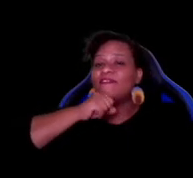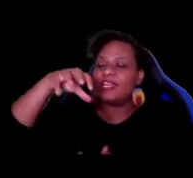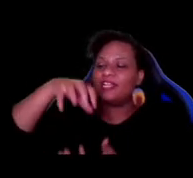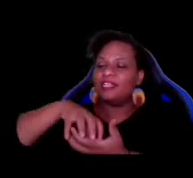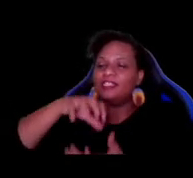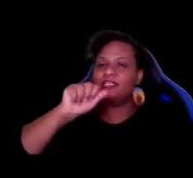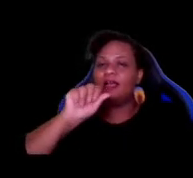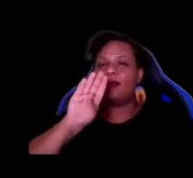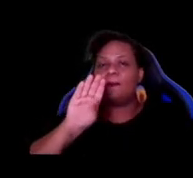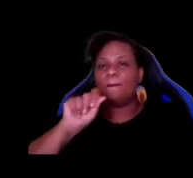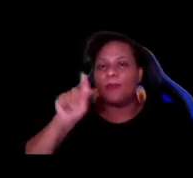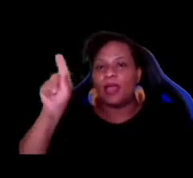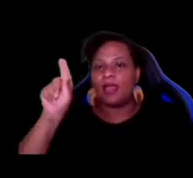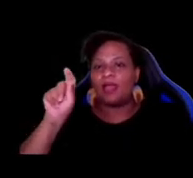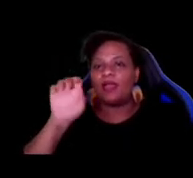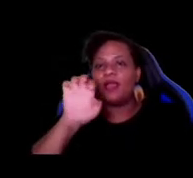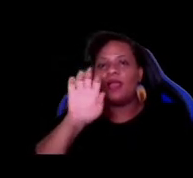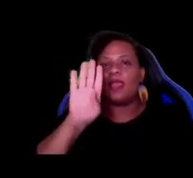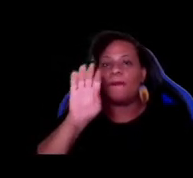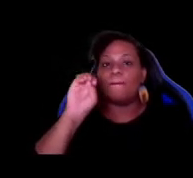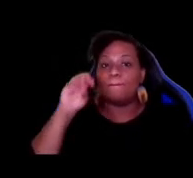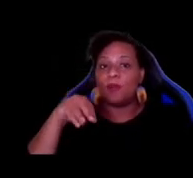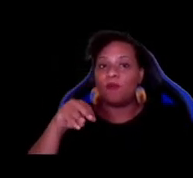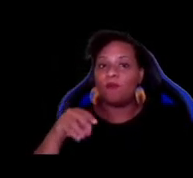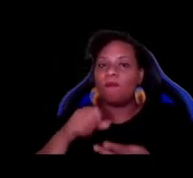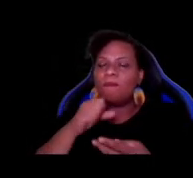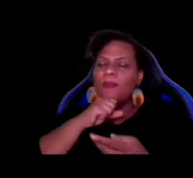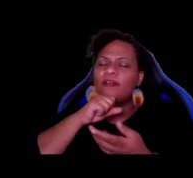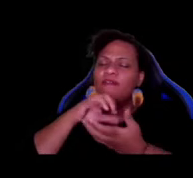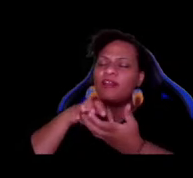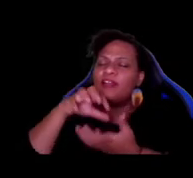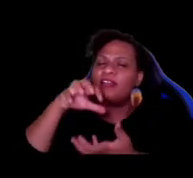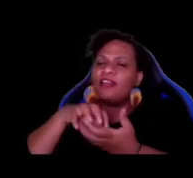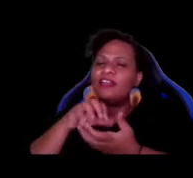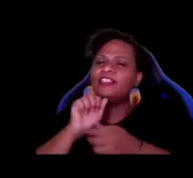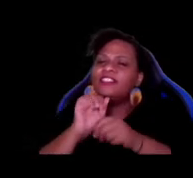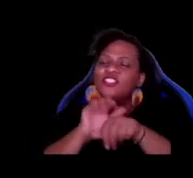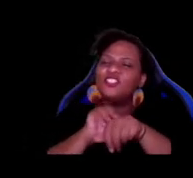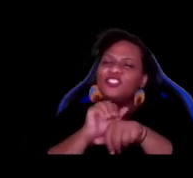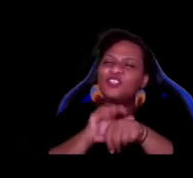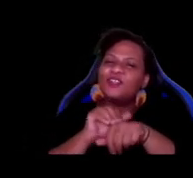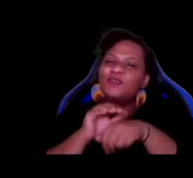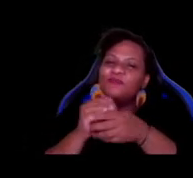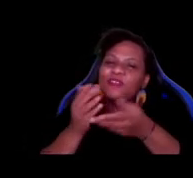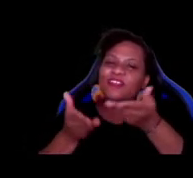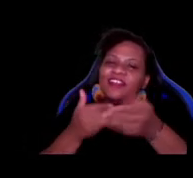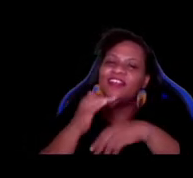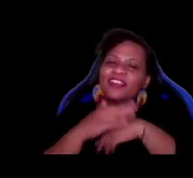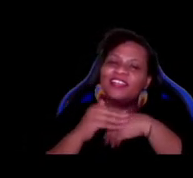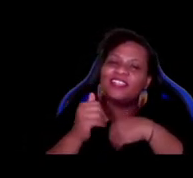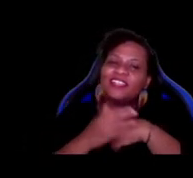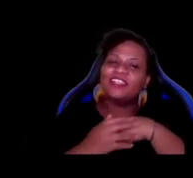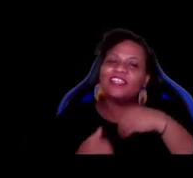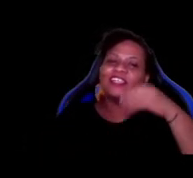ébon, né? Então a gente tem essa forma carinhosa de chamar tio,